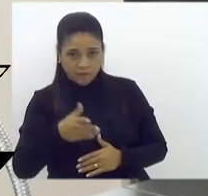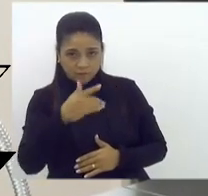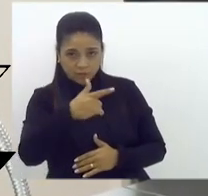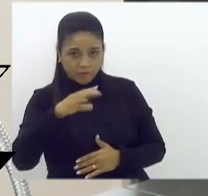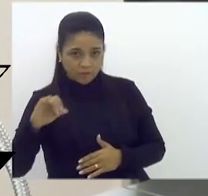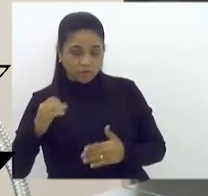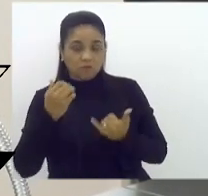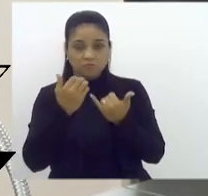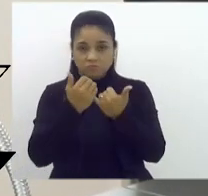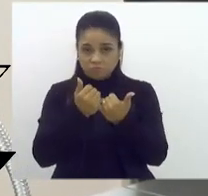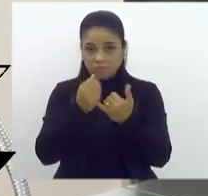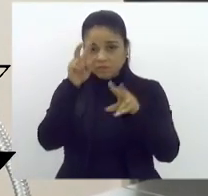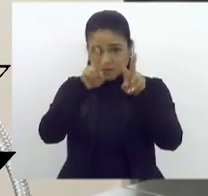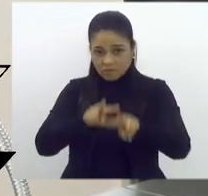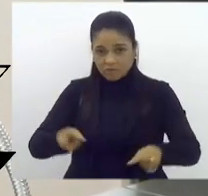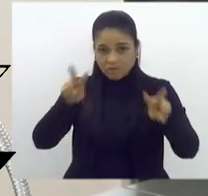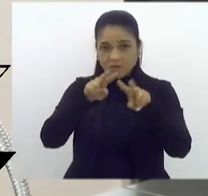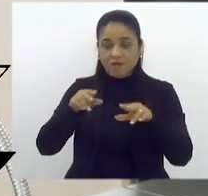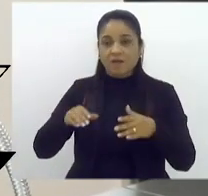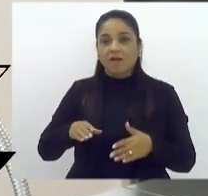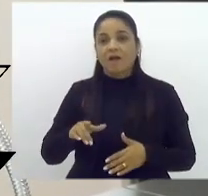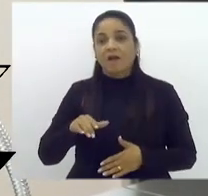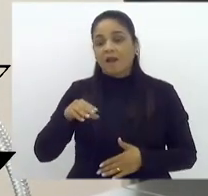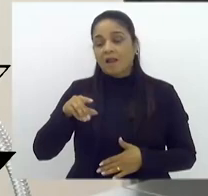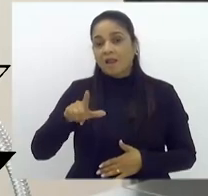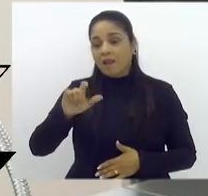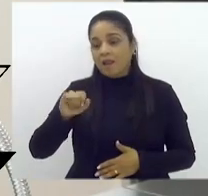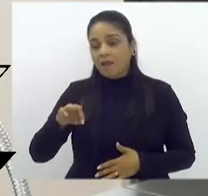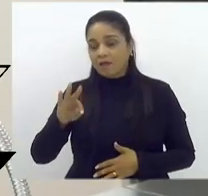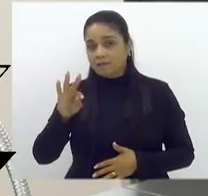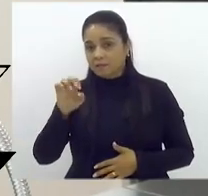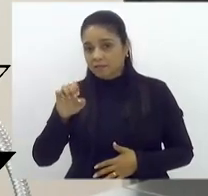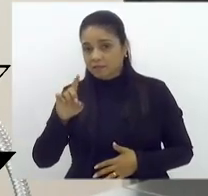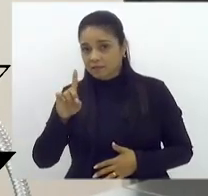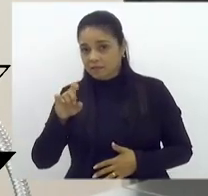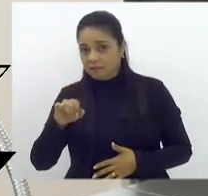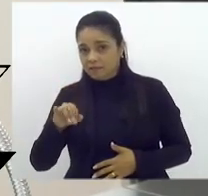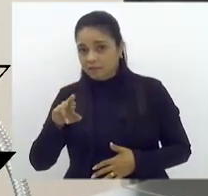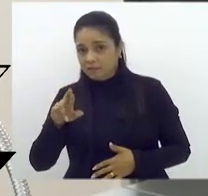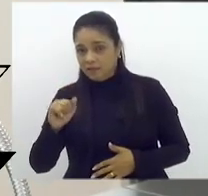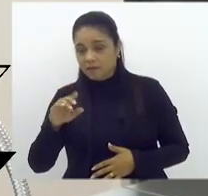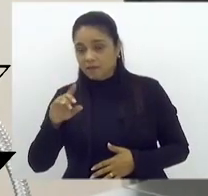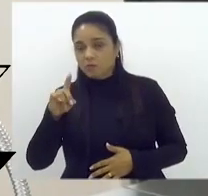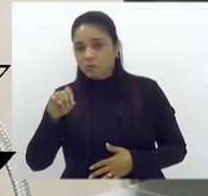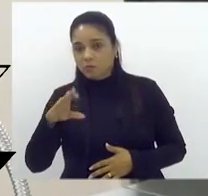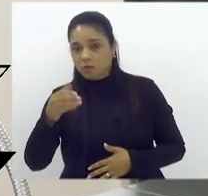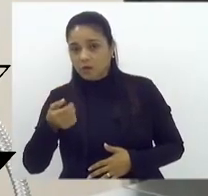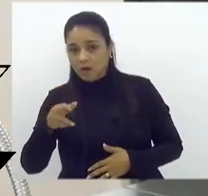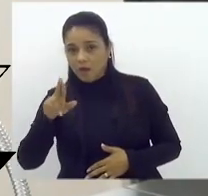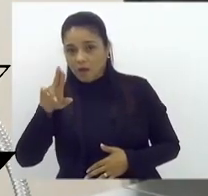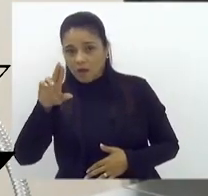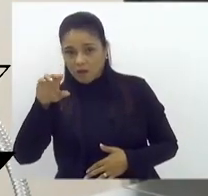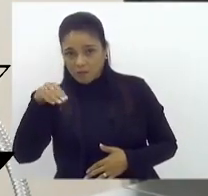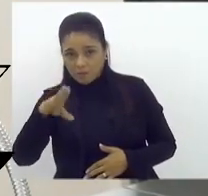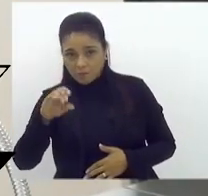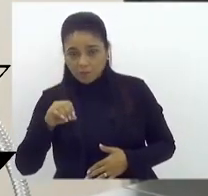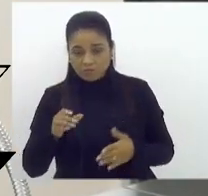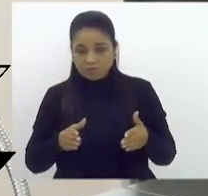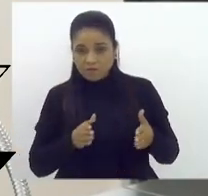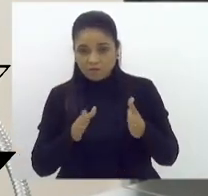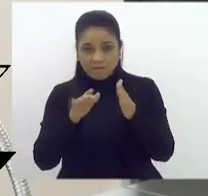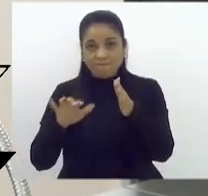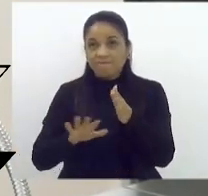cultural e material do Estado do Rio de Janeiro, a ladeira da pedra do município do Carmo e da outras providências. Parecer do relator Vinícius Cozzolino é pela constitucionalidade com